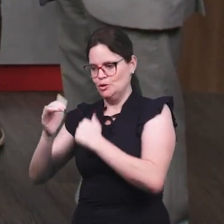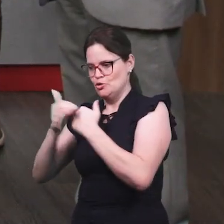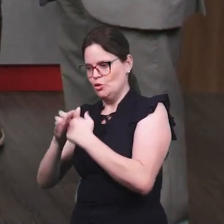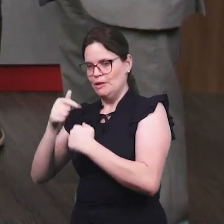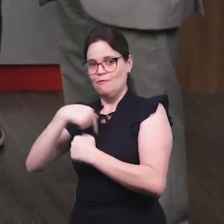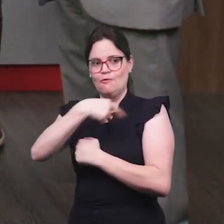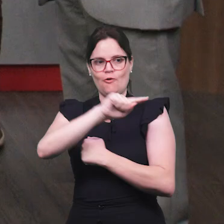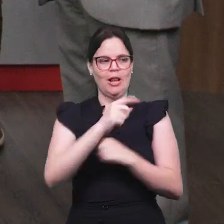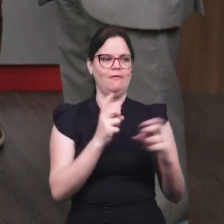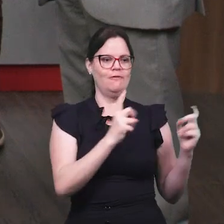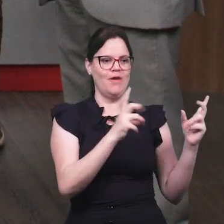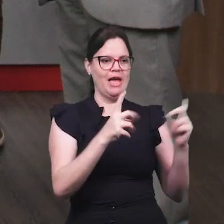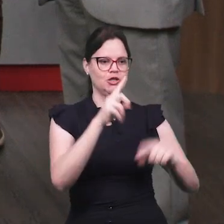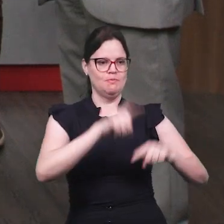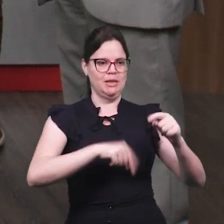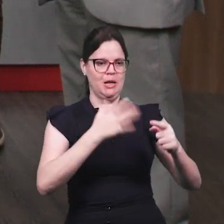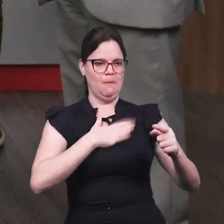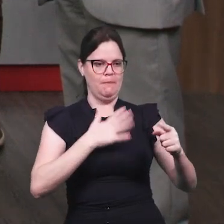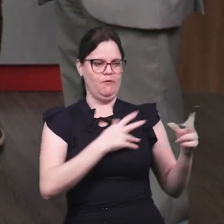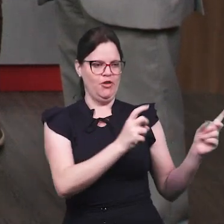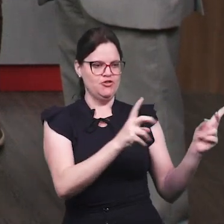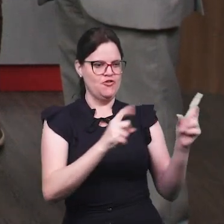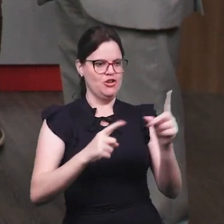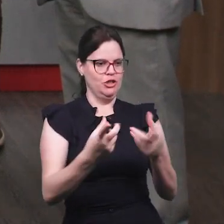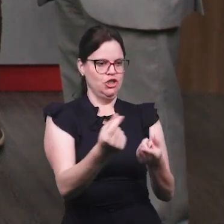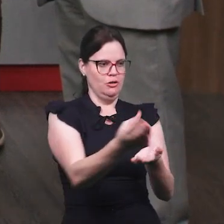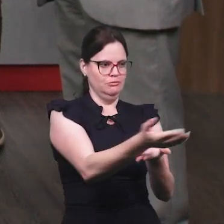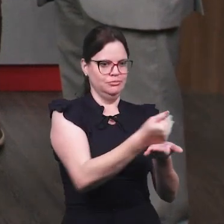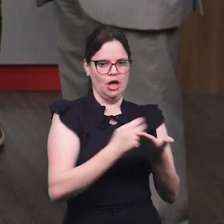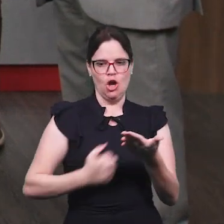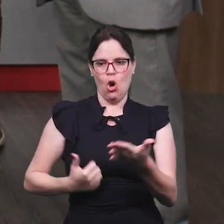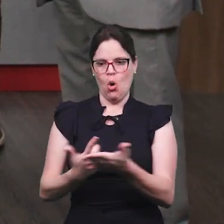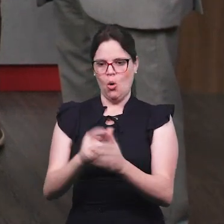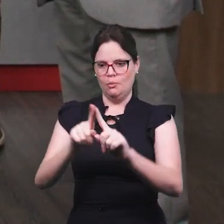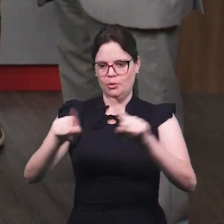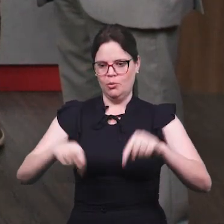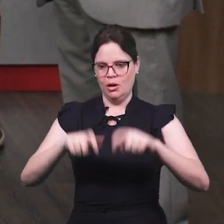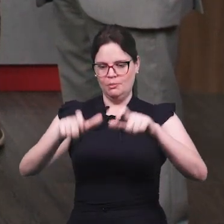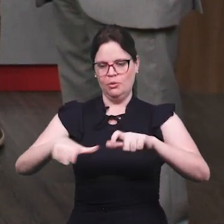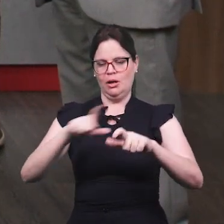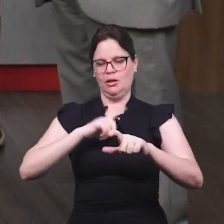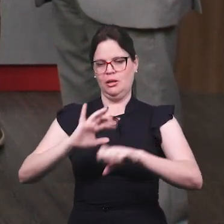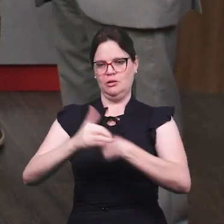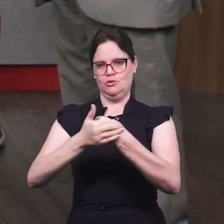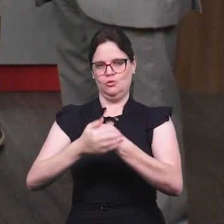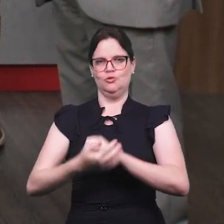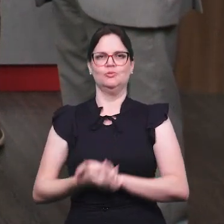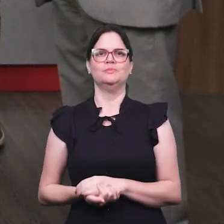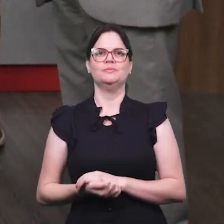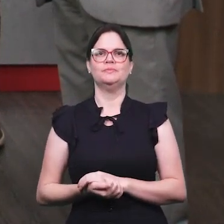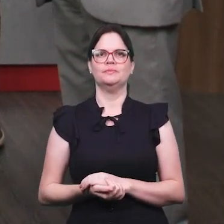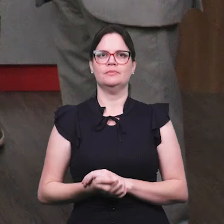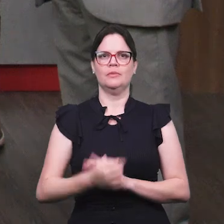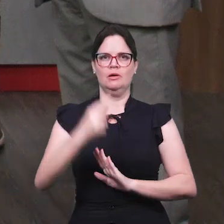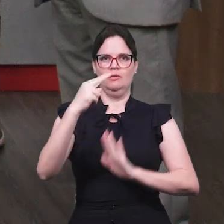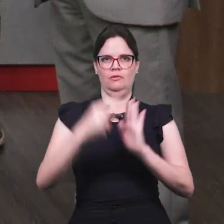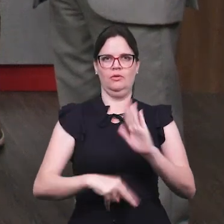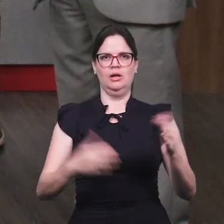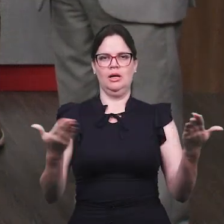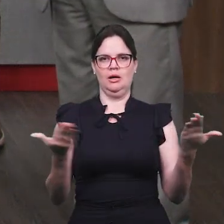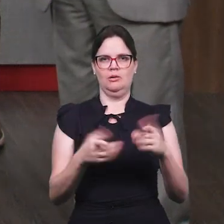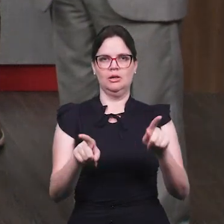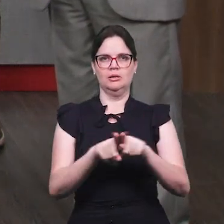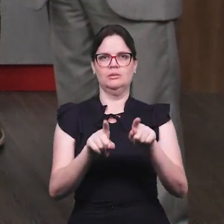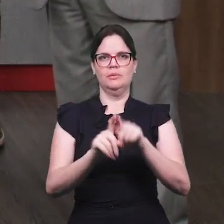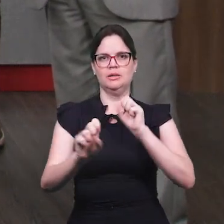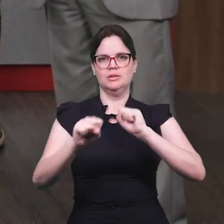que um homem achou e escondeu, e pelo gozo dele vai e vende tudo quanto tem e compra aquele campo. Muito